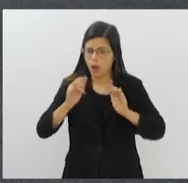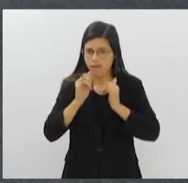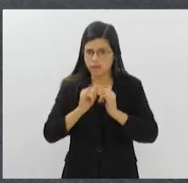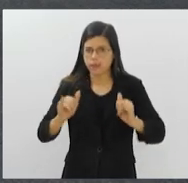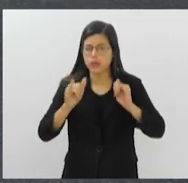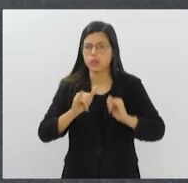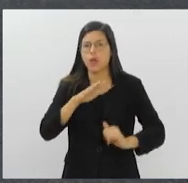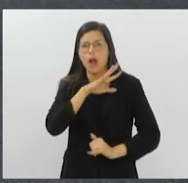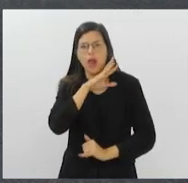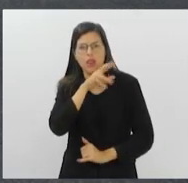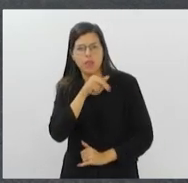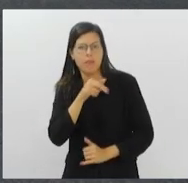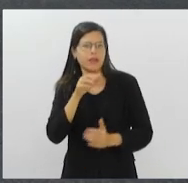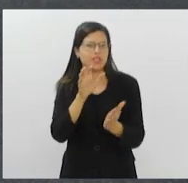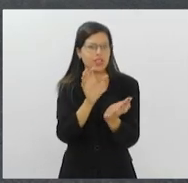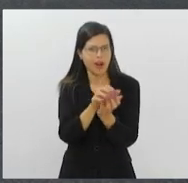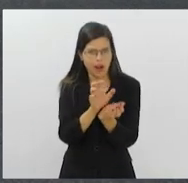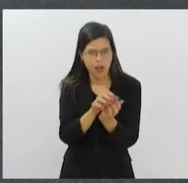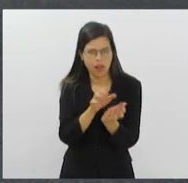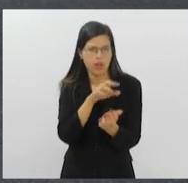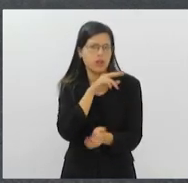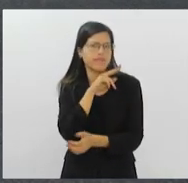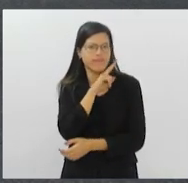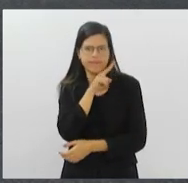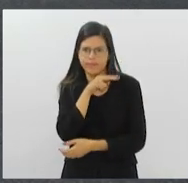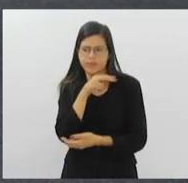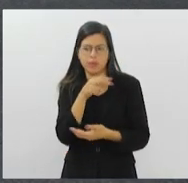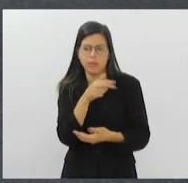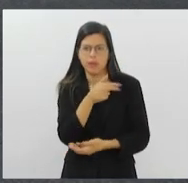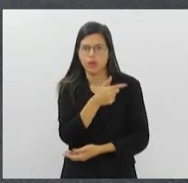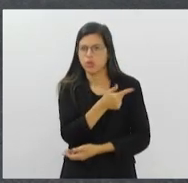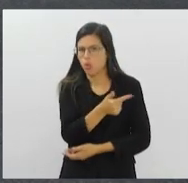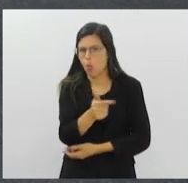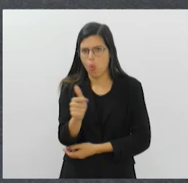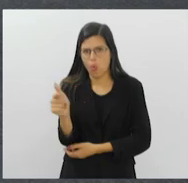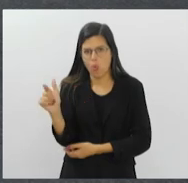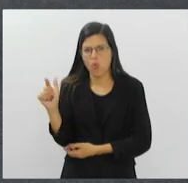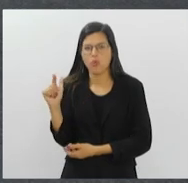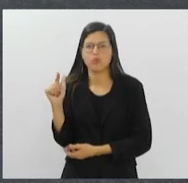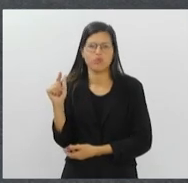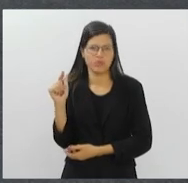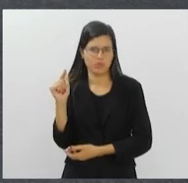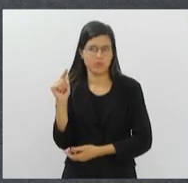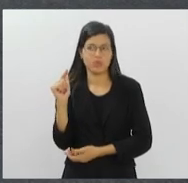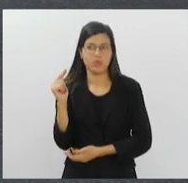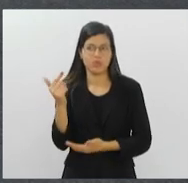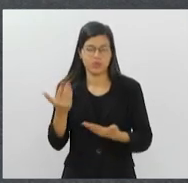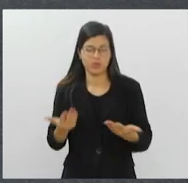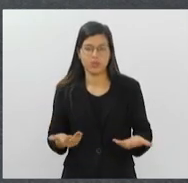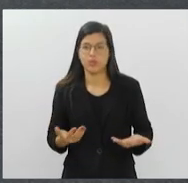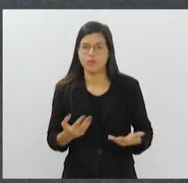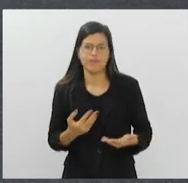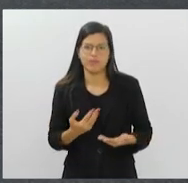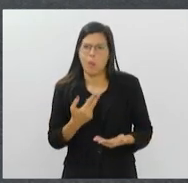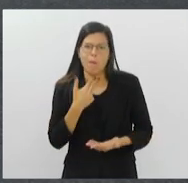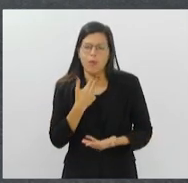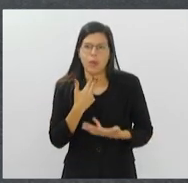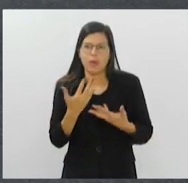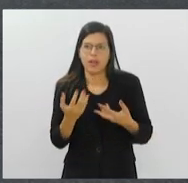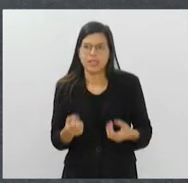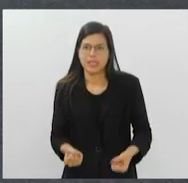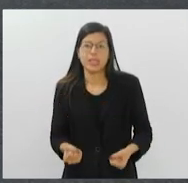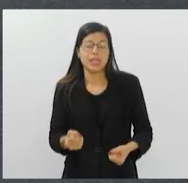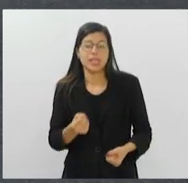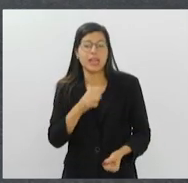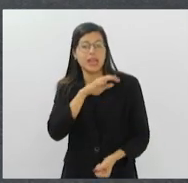jacarés, serpentes, enfim. É inconcebível que a fauna da Península